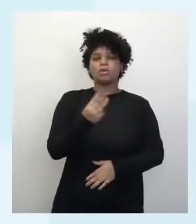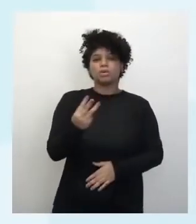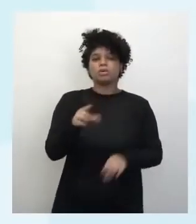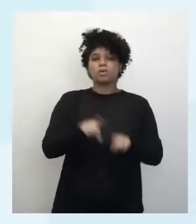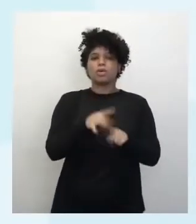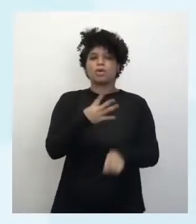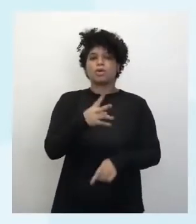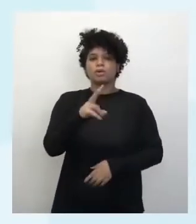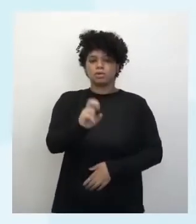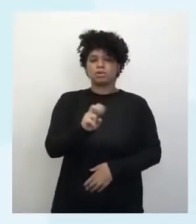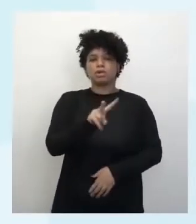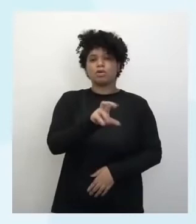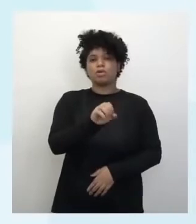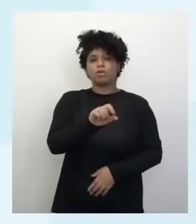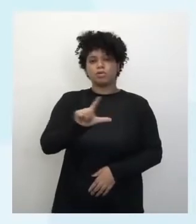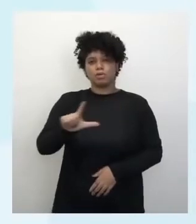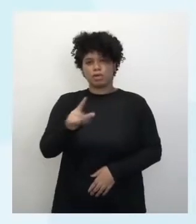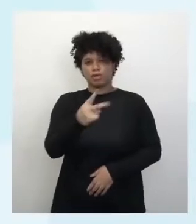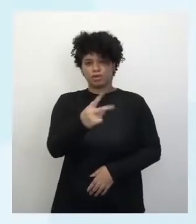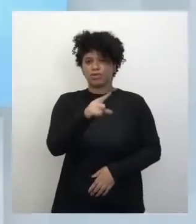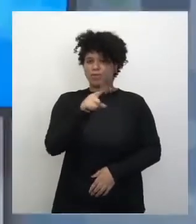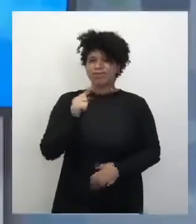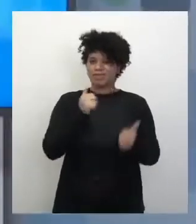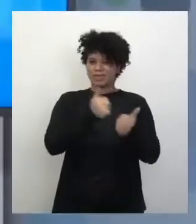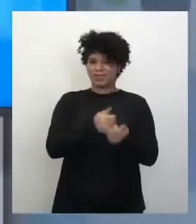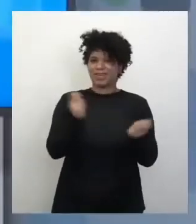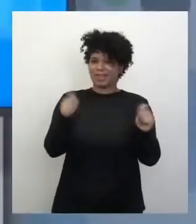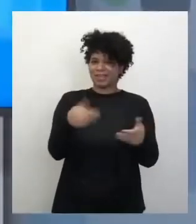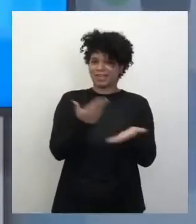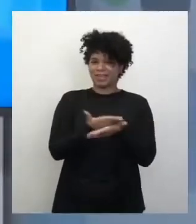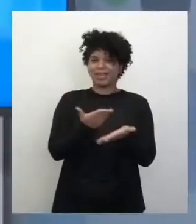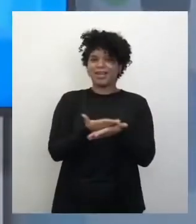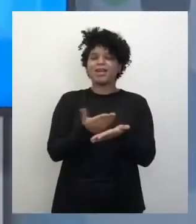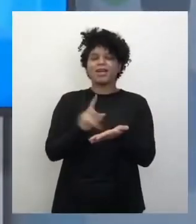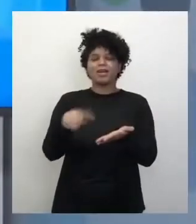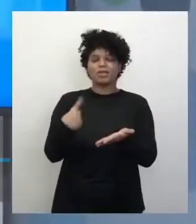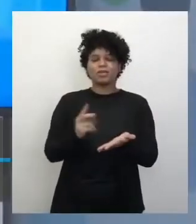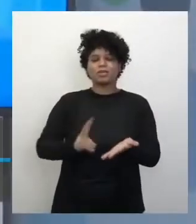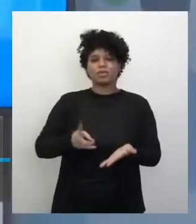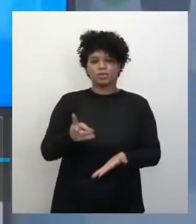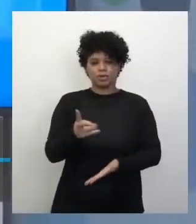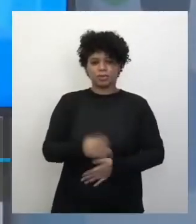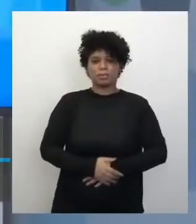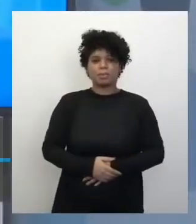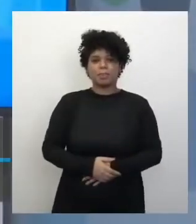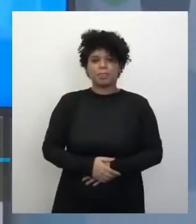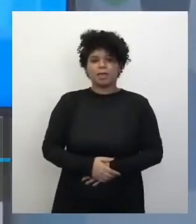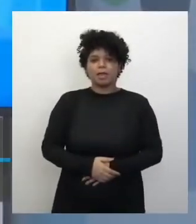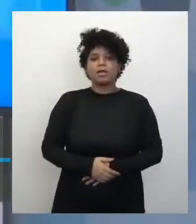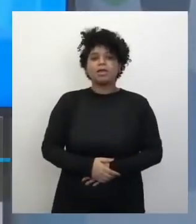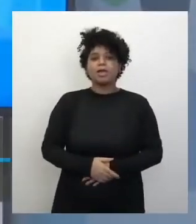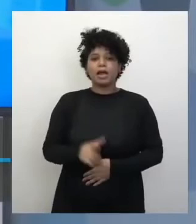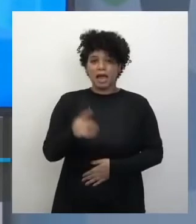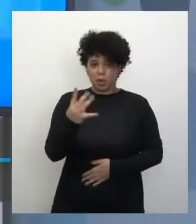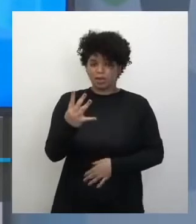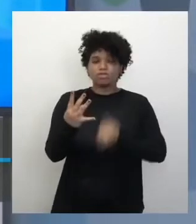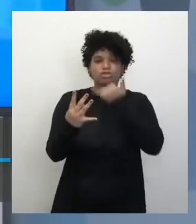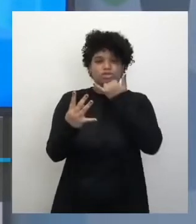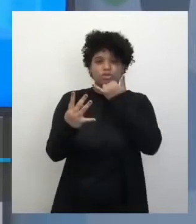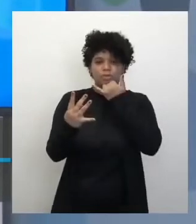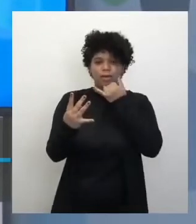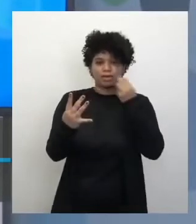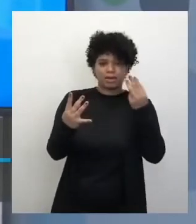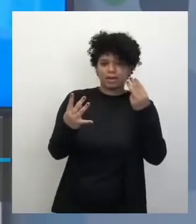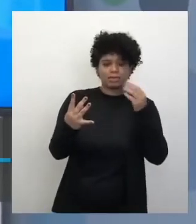45, volume 2, para vocês acompanharem aí, para a gente poder dar andamento. Não é a sequência de atividade 3 não, gente, é a 4, tá? Ali tem um